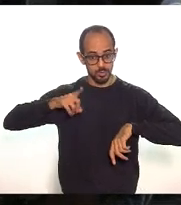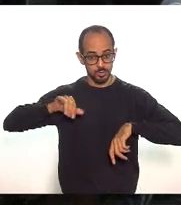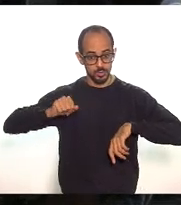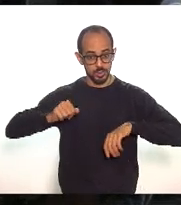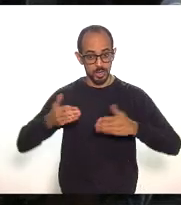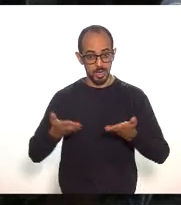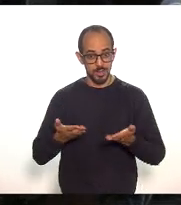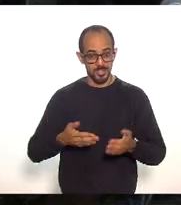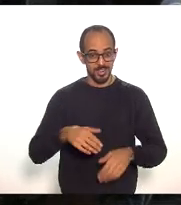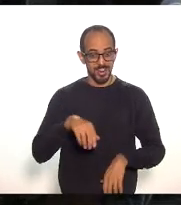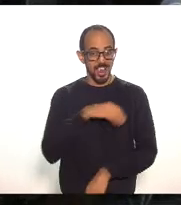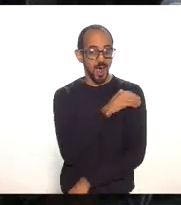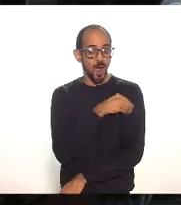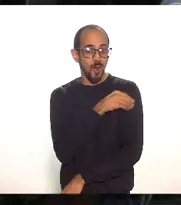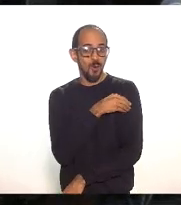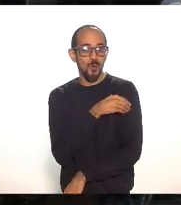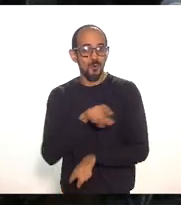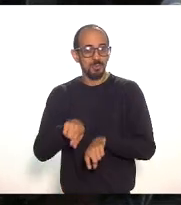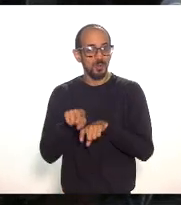é alcoopecuária.